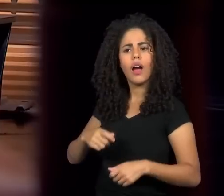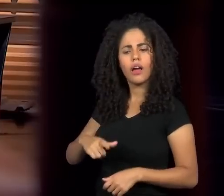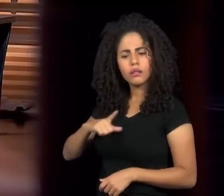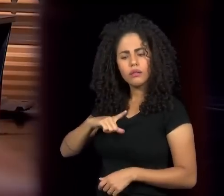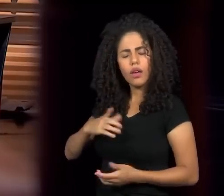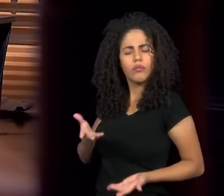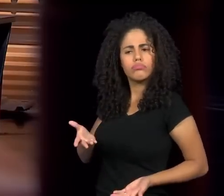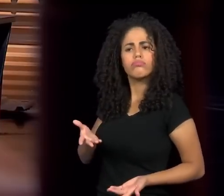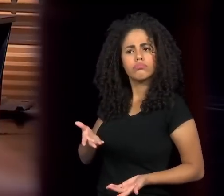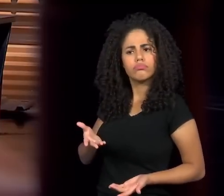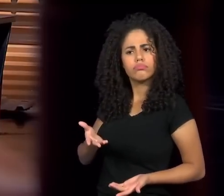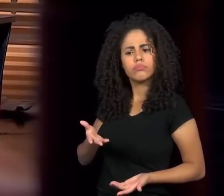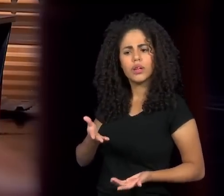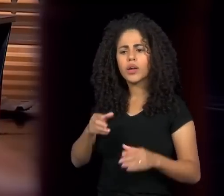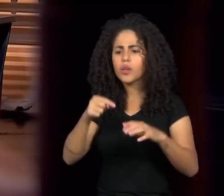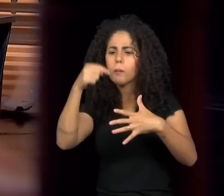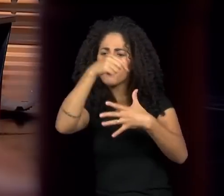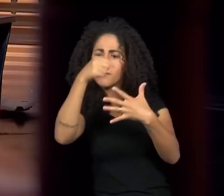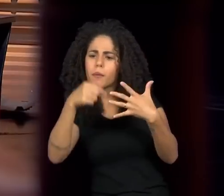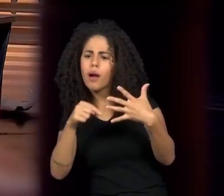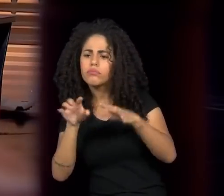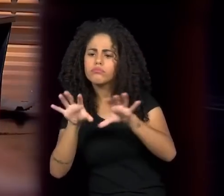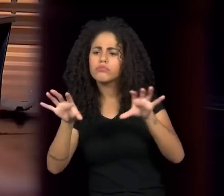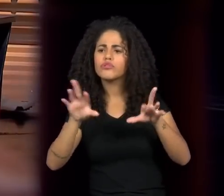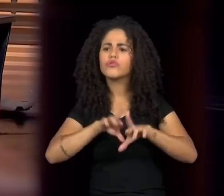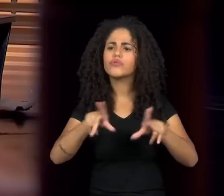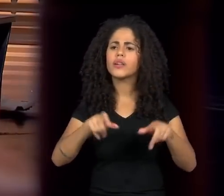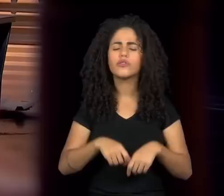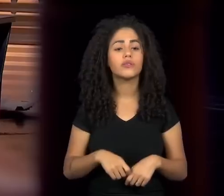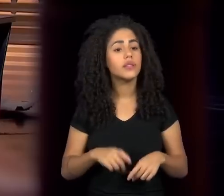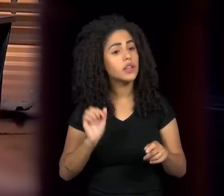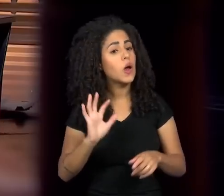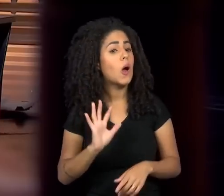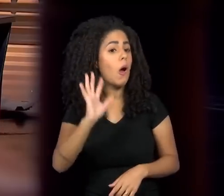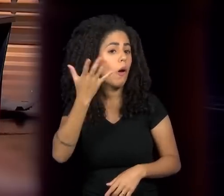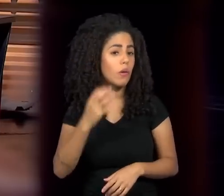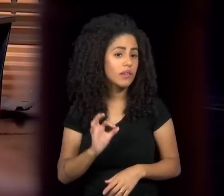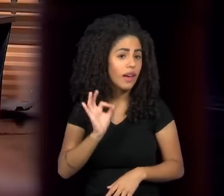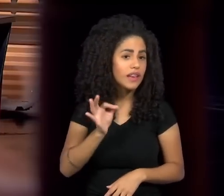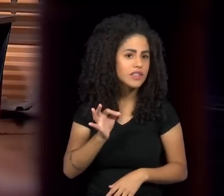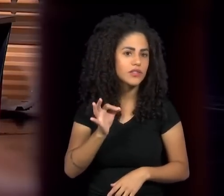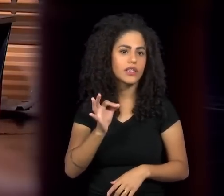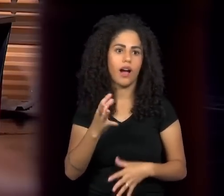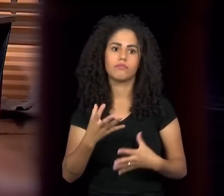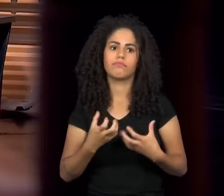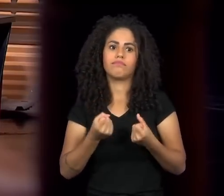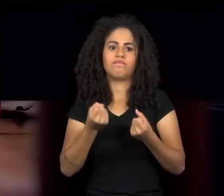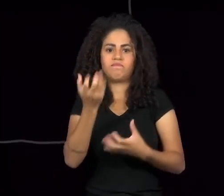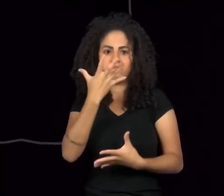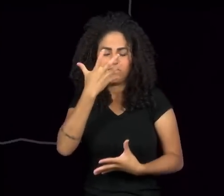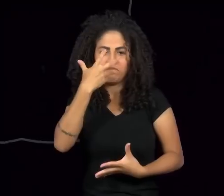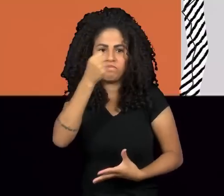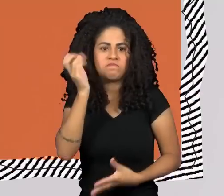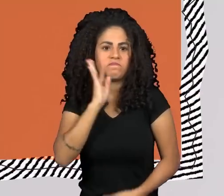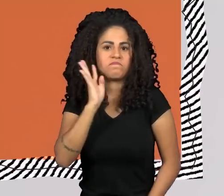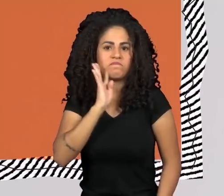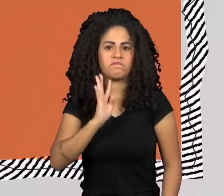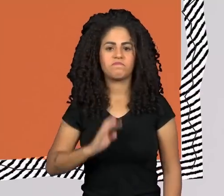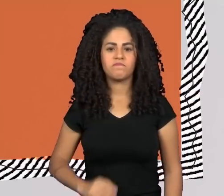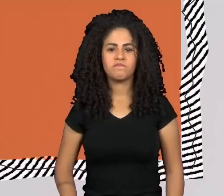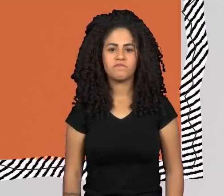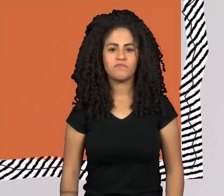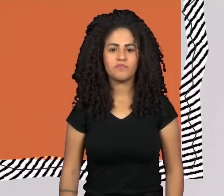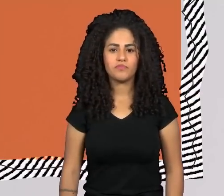é pertinente a uma determinada área, mas eu tenho. Mas é a coisa imprevisível do humor, né? Isso é fascinante, isso é muito legal. Do nada,